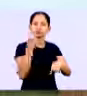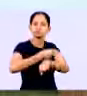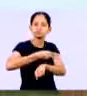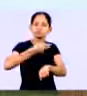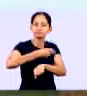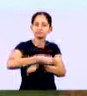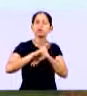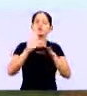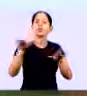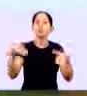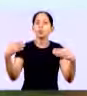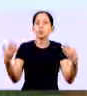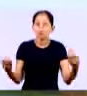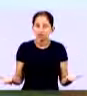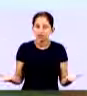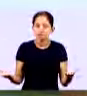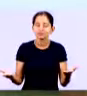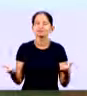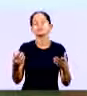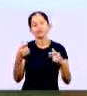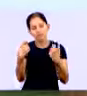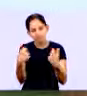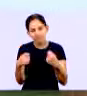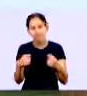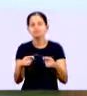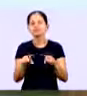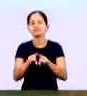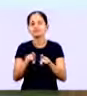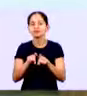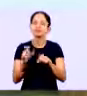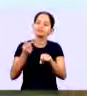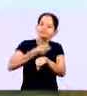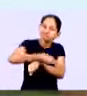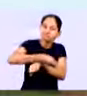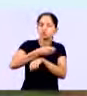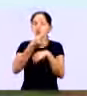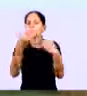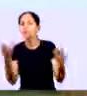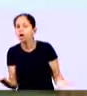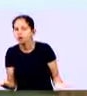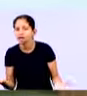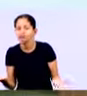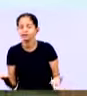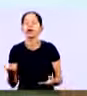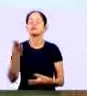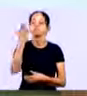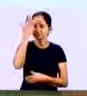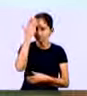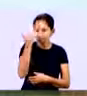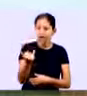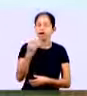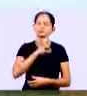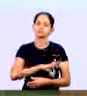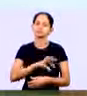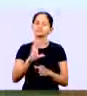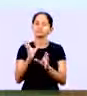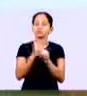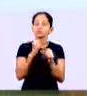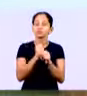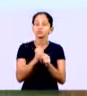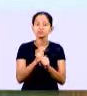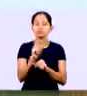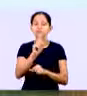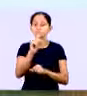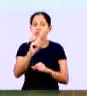oferecer. Então, tudo isso faz parte do planejamento financeiro e surge a partir do planejamento de vendas que se pretende ter. Lembrando que planejamento de vendas